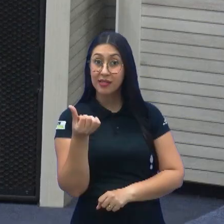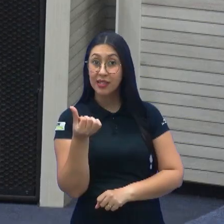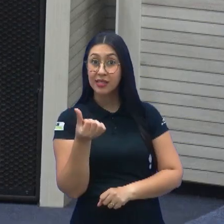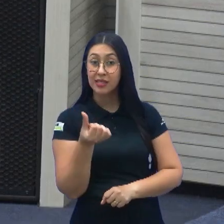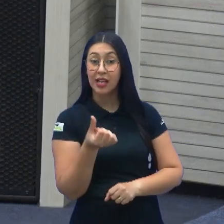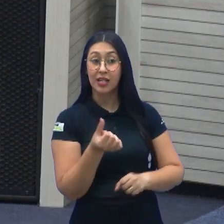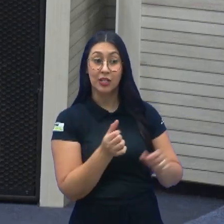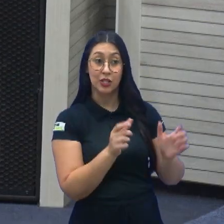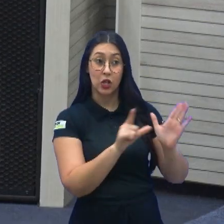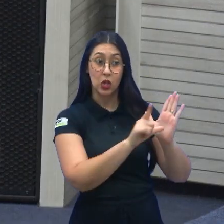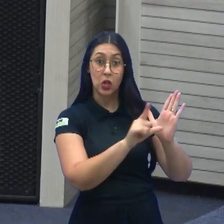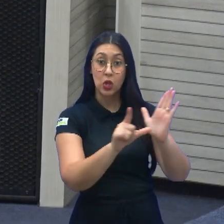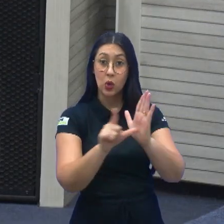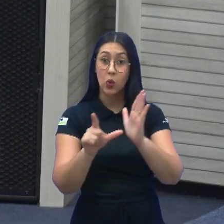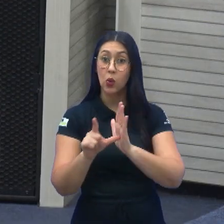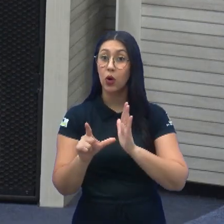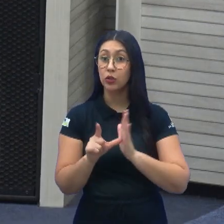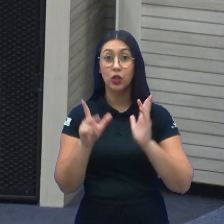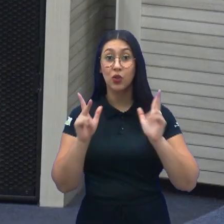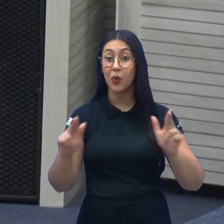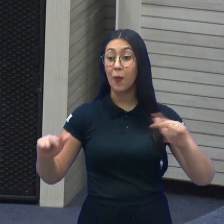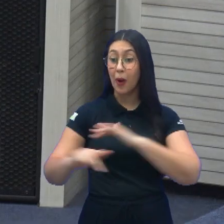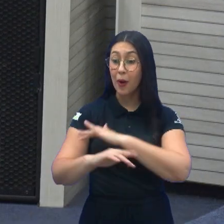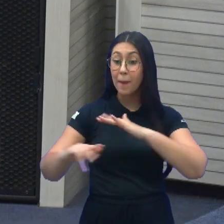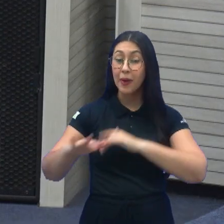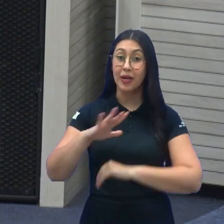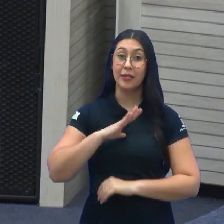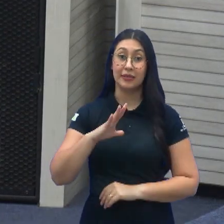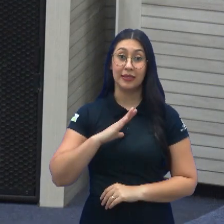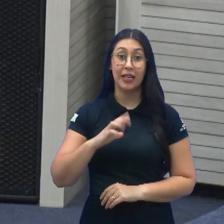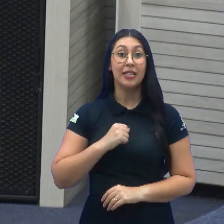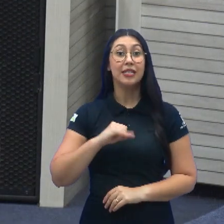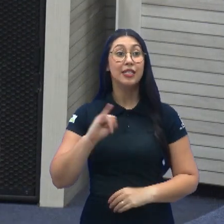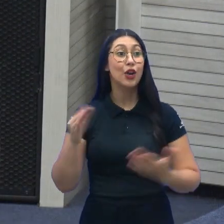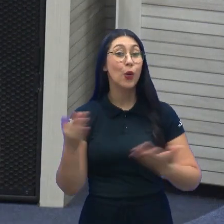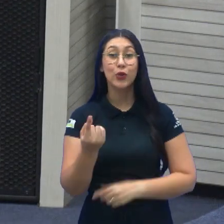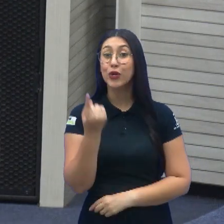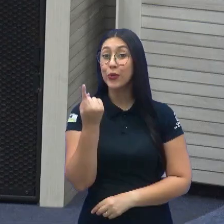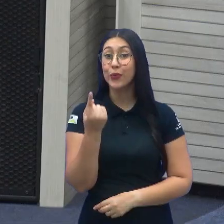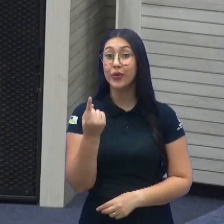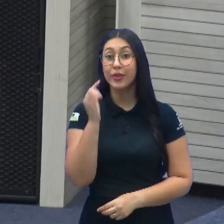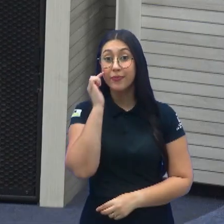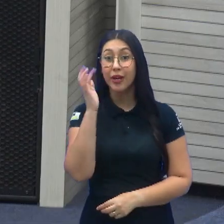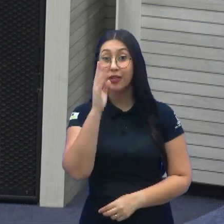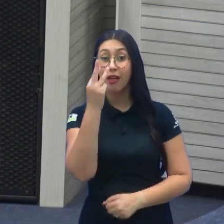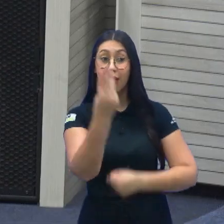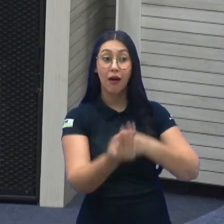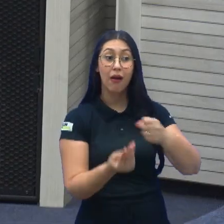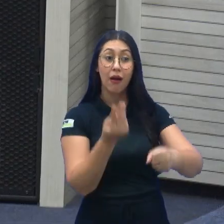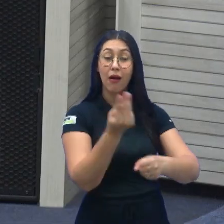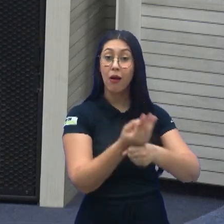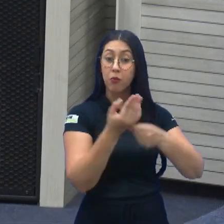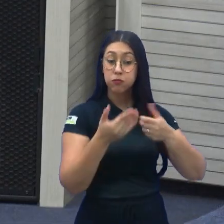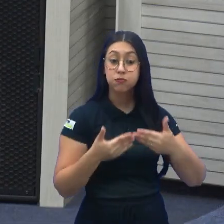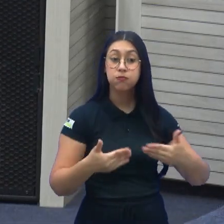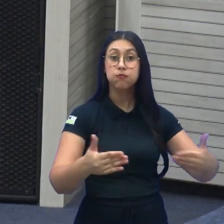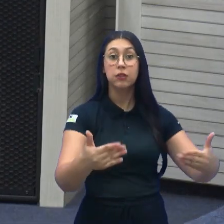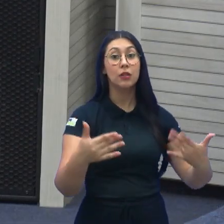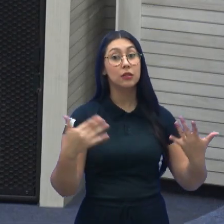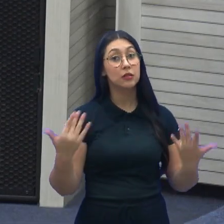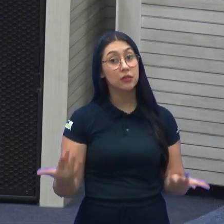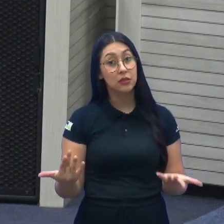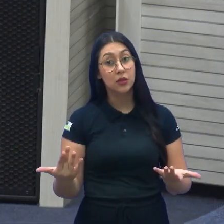é uma cidade. E se hoje, sem o empreendimento, já está um caos, imagina daqui a 3 anos e os próximos anos. Então, eu